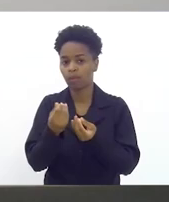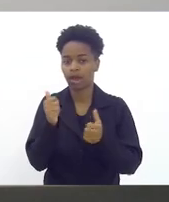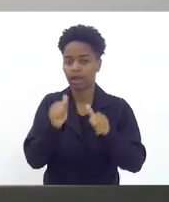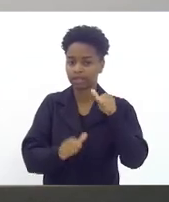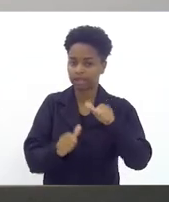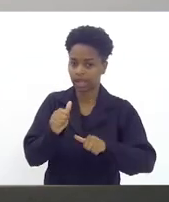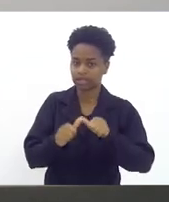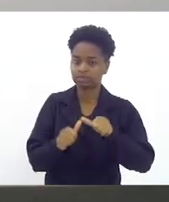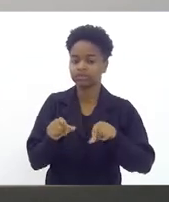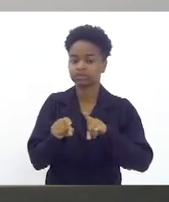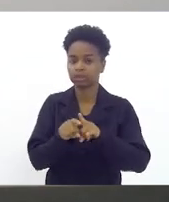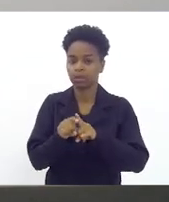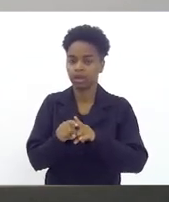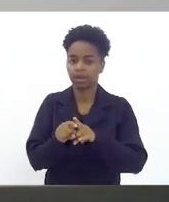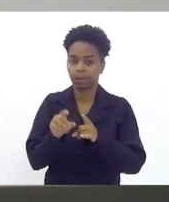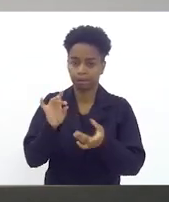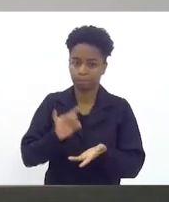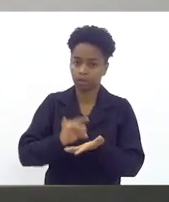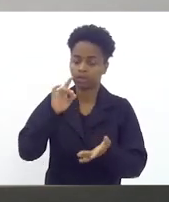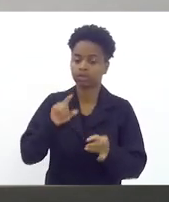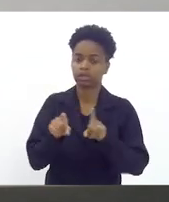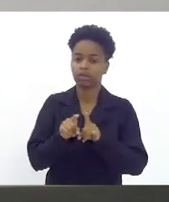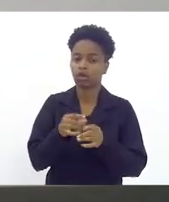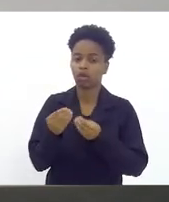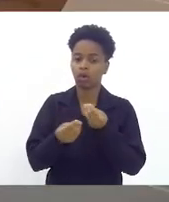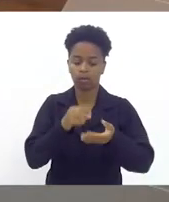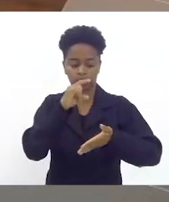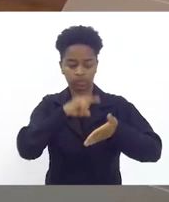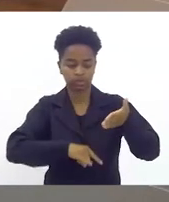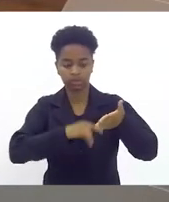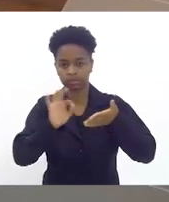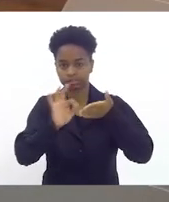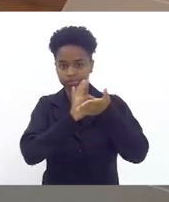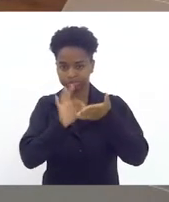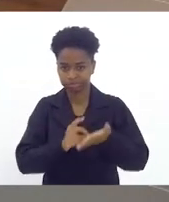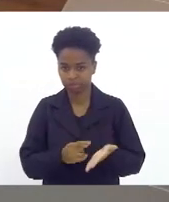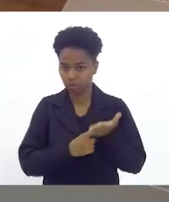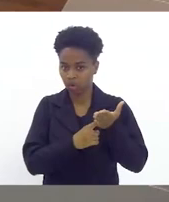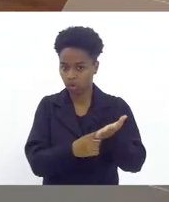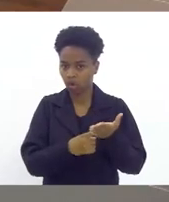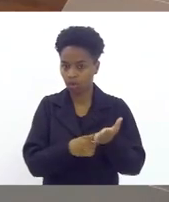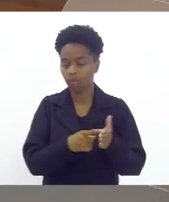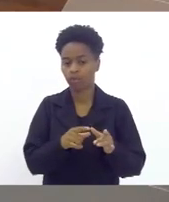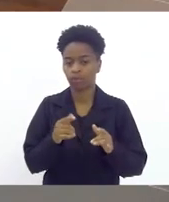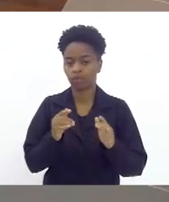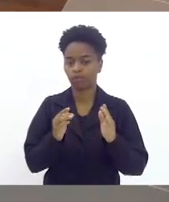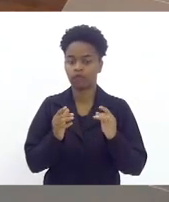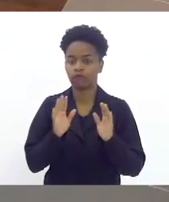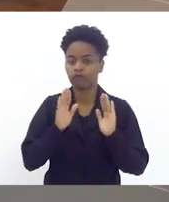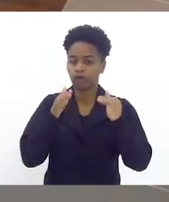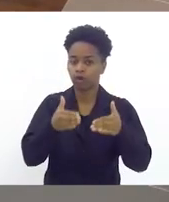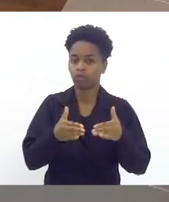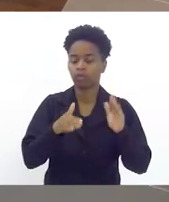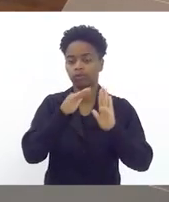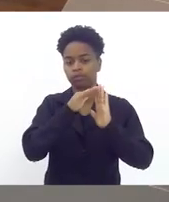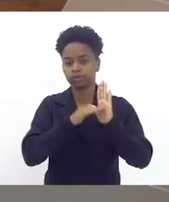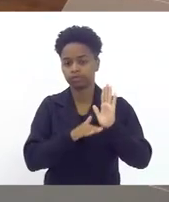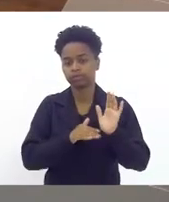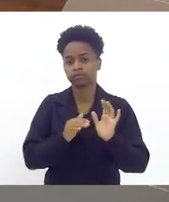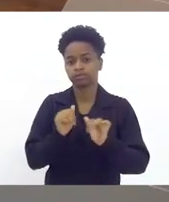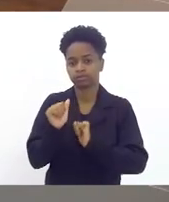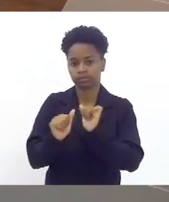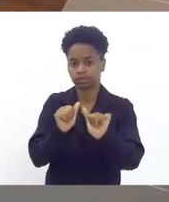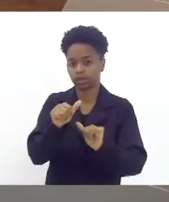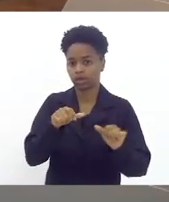e depois a própria celebração do termo de compromisso para o programa de regularização ambiental o gargalojo ele também é